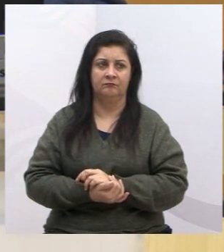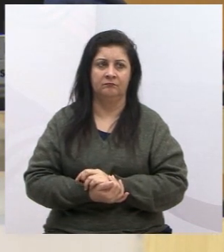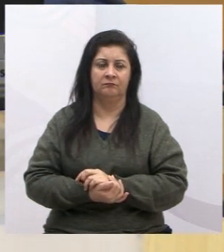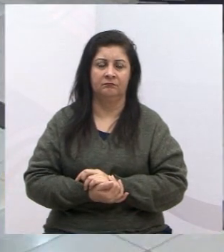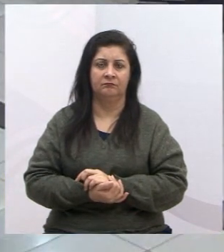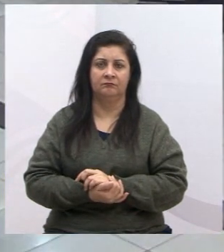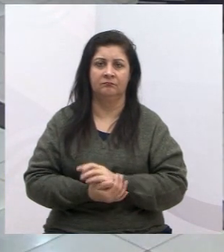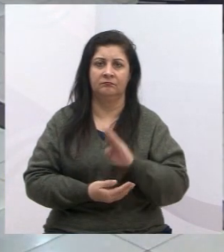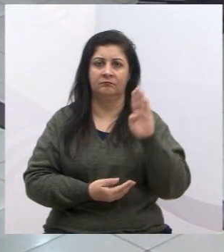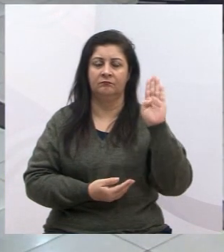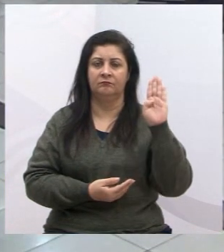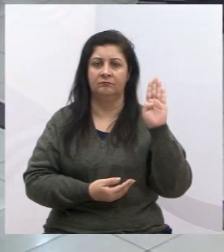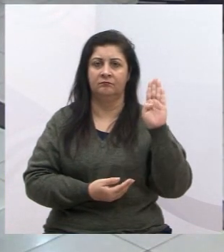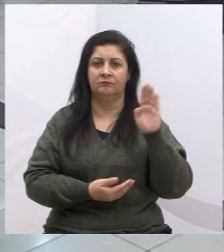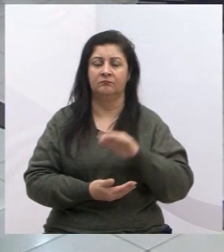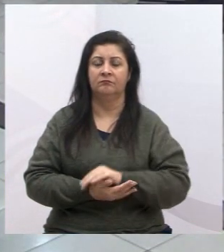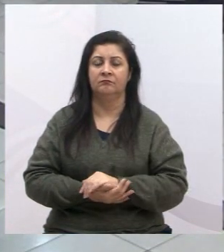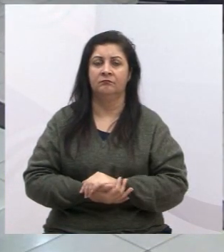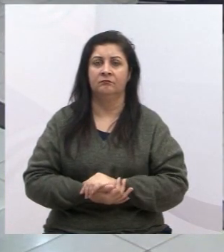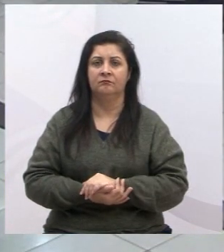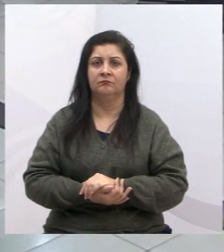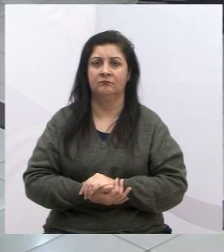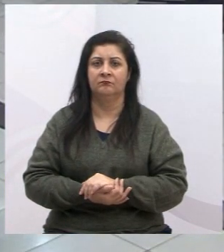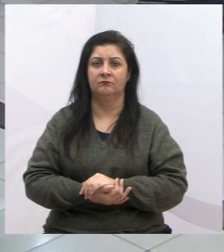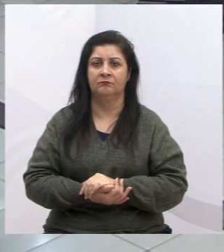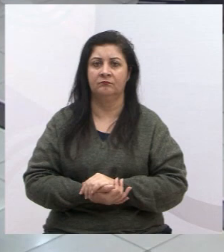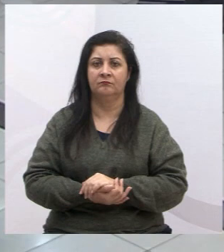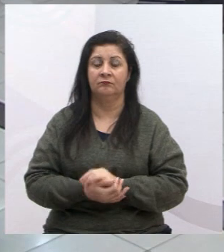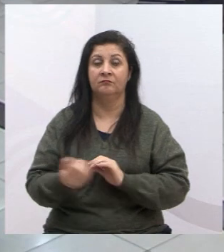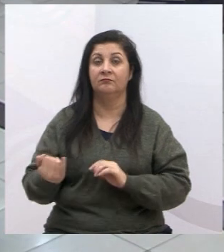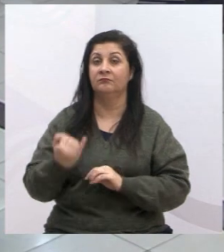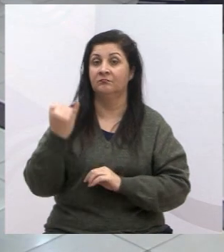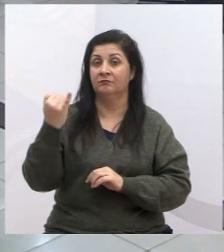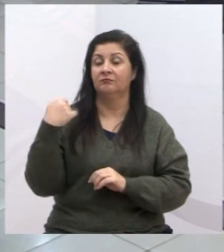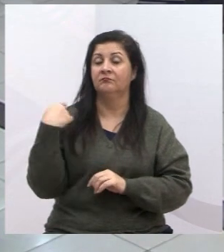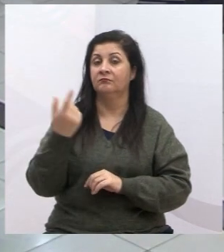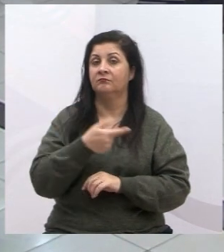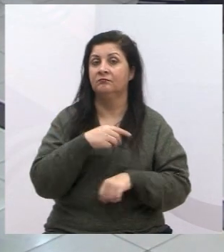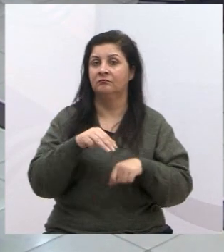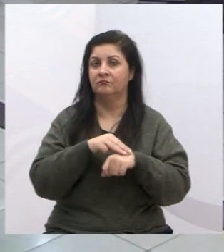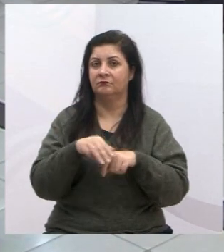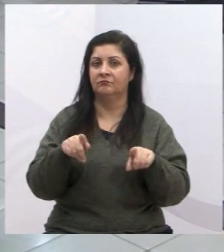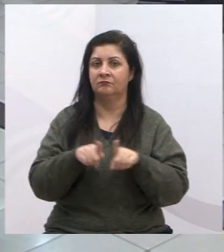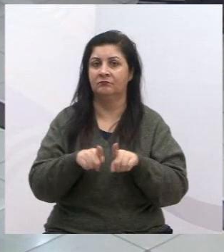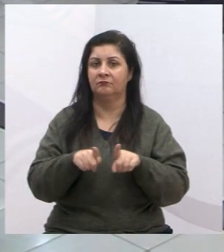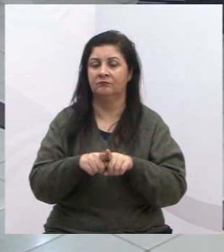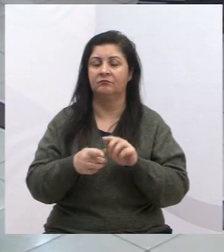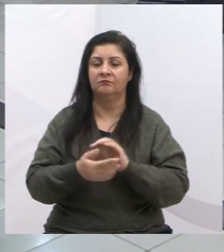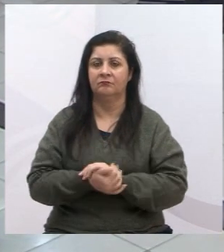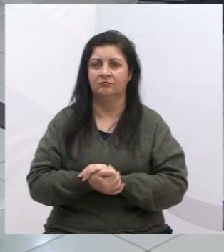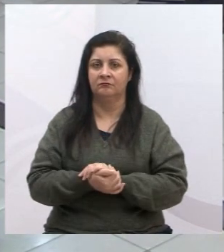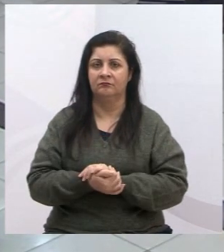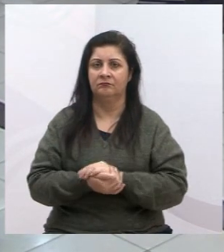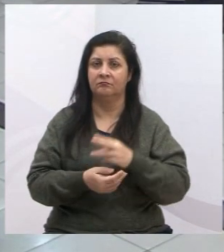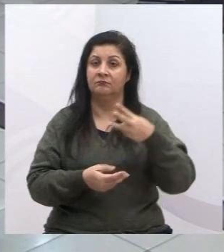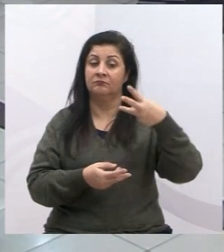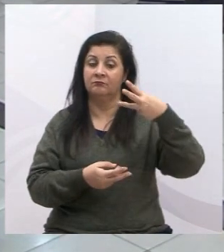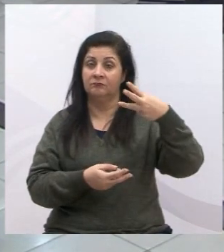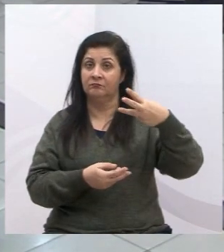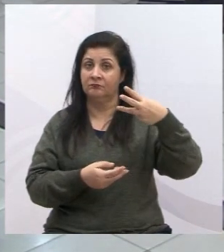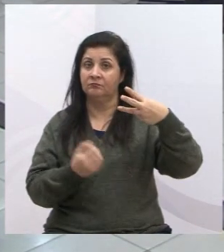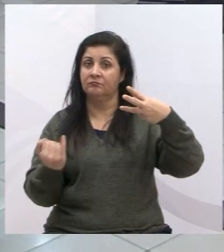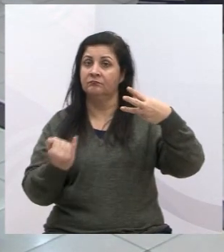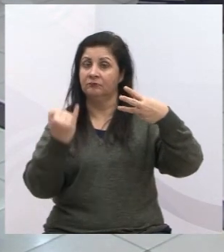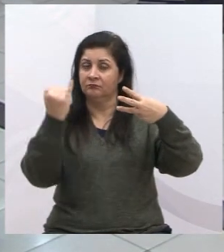Gostaria de contribuir também, presidente. Importante a gente salientar e discutir também os três pontos principais em